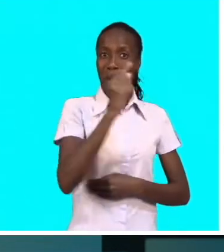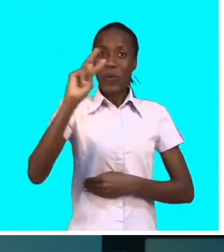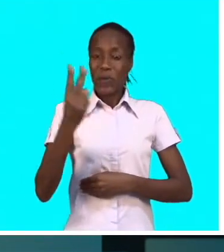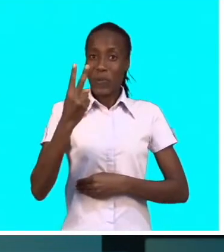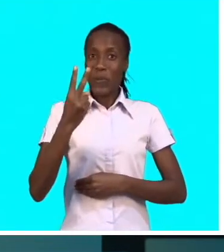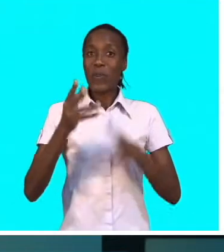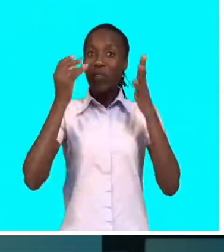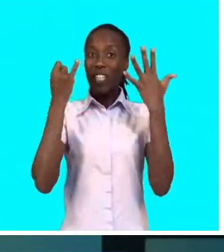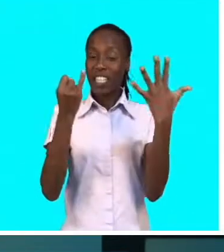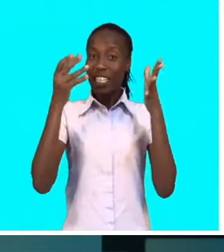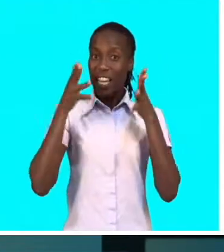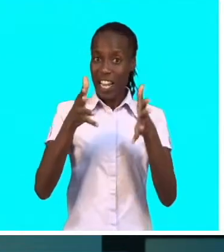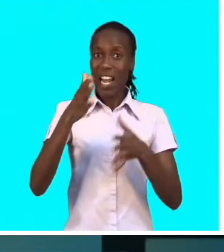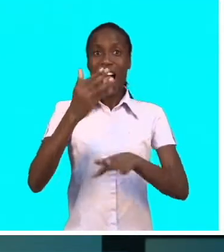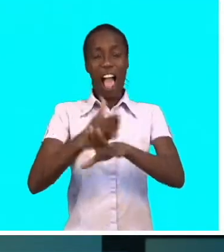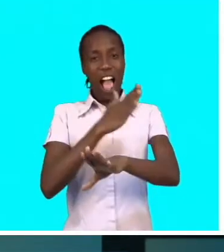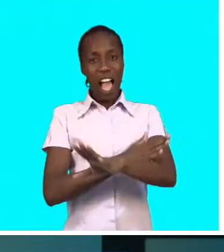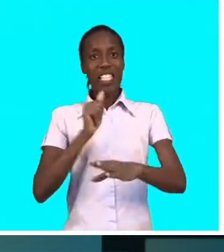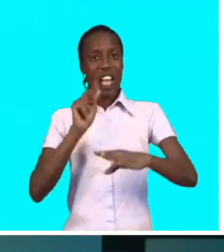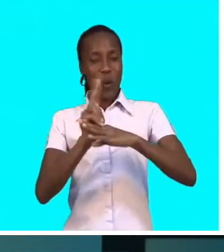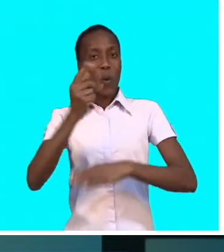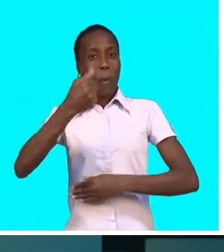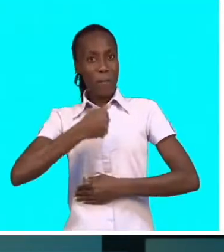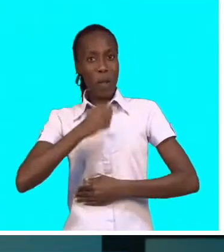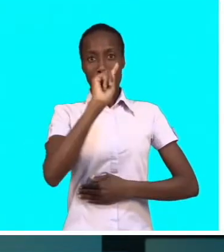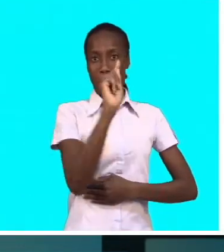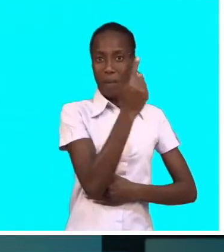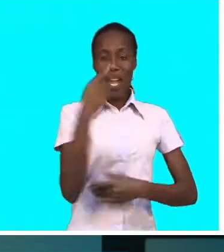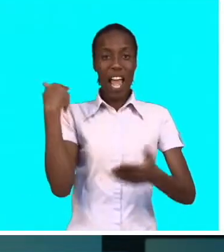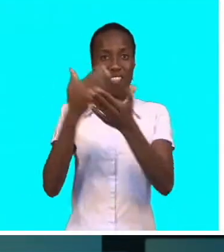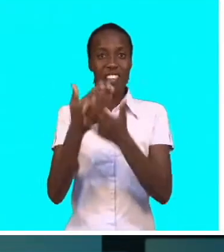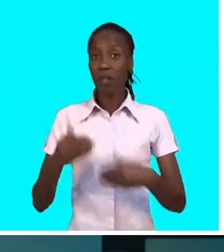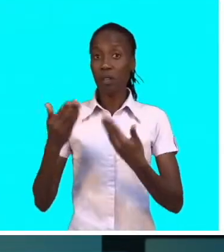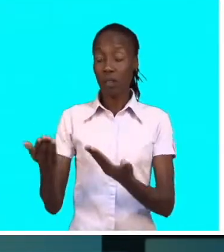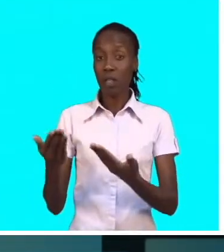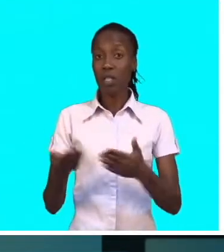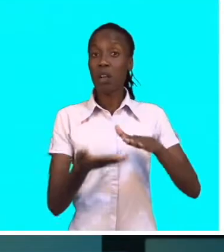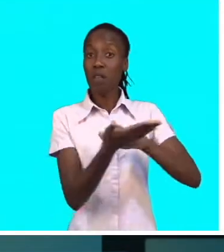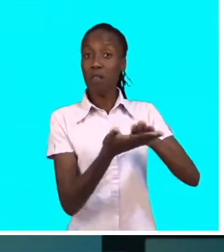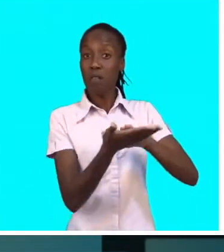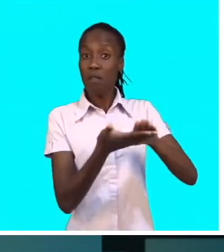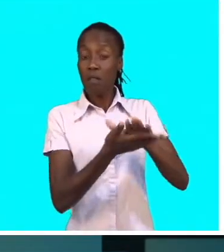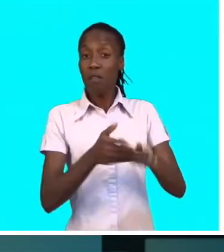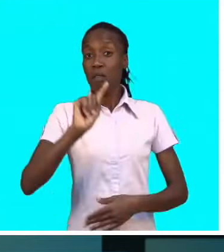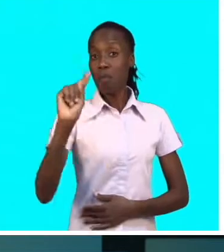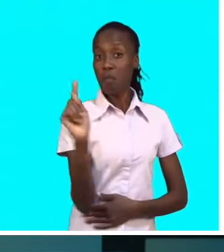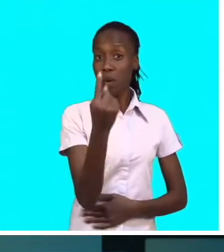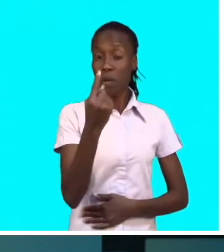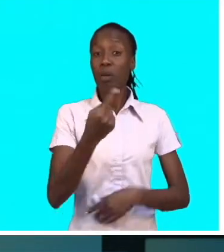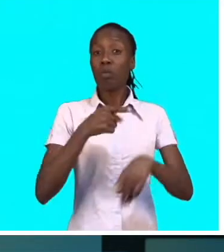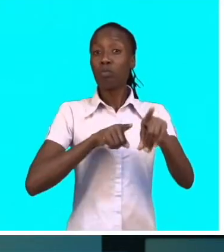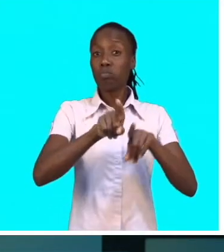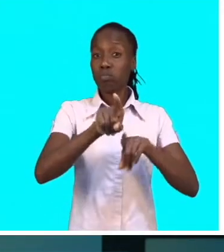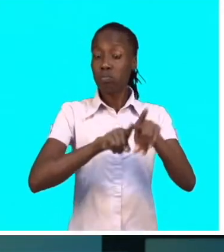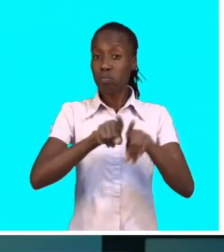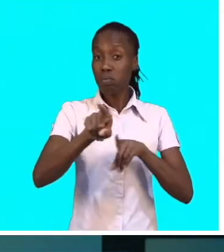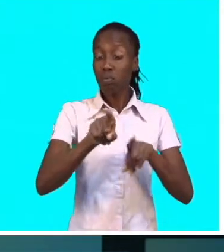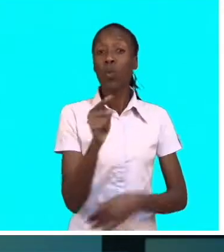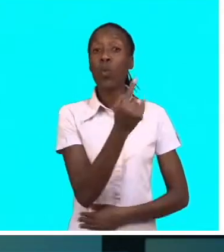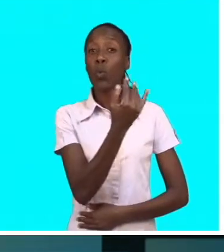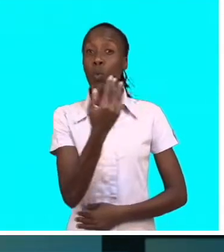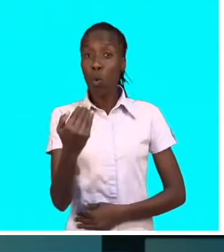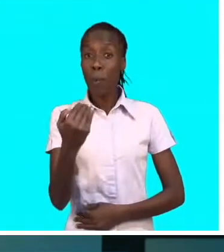e do segundo da sexta classe foram os meus alunos, da primeira à quinta classe. Nesta primeira etapa do concurso,